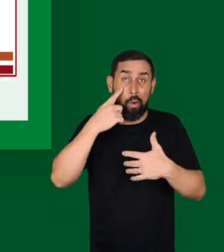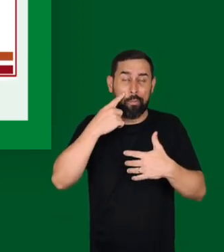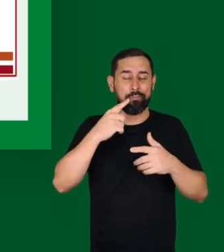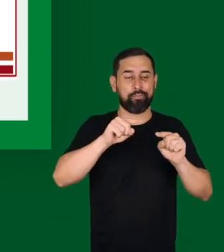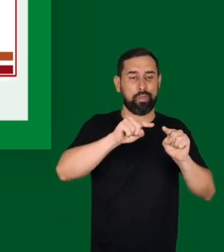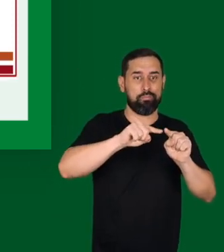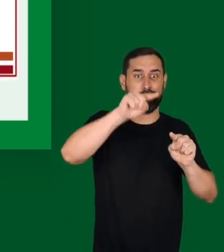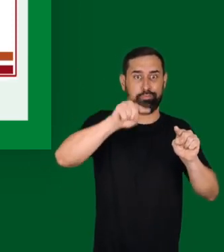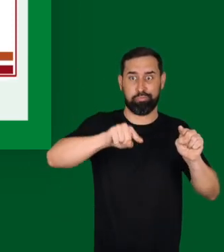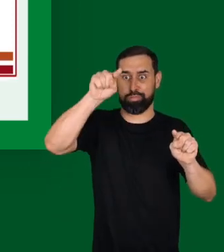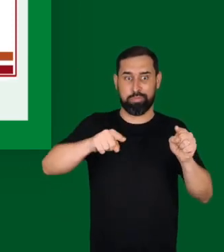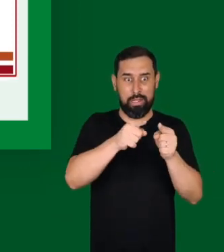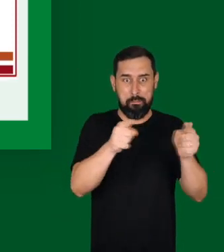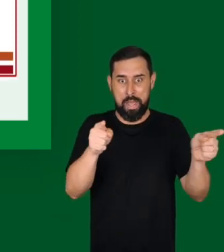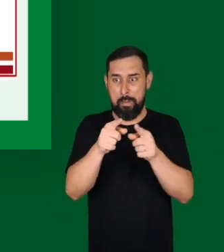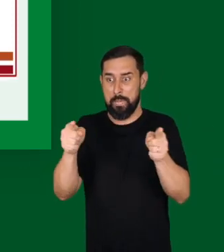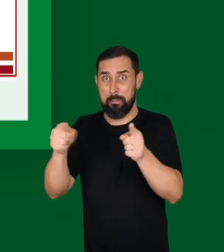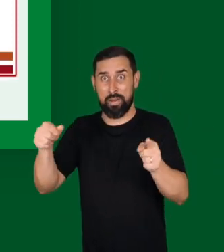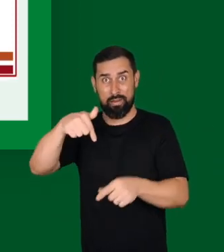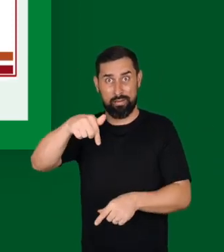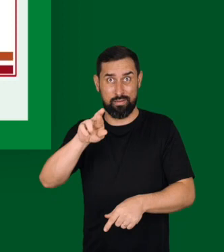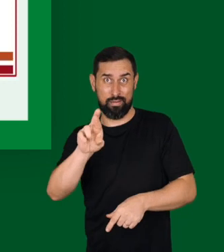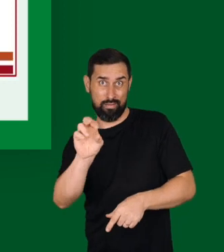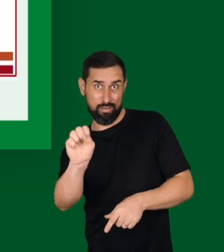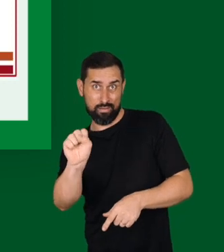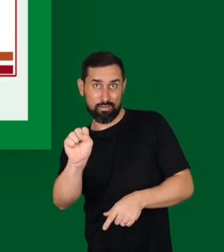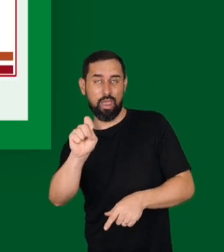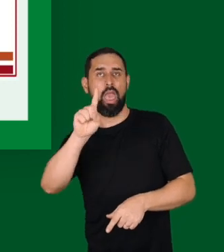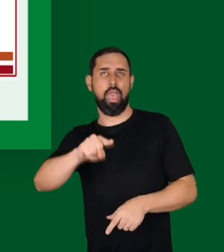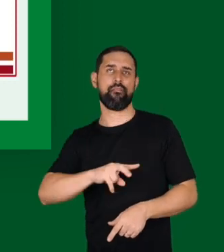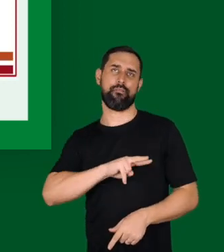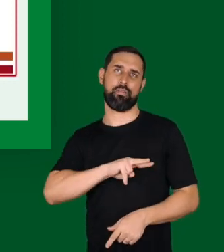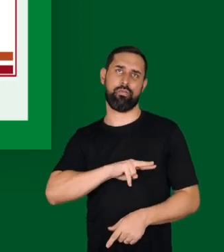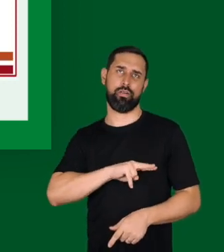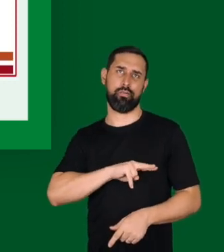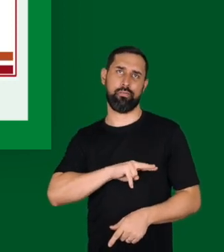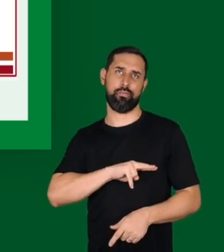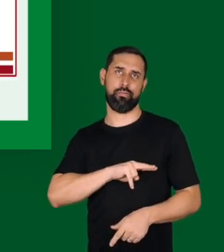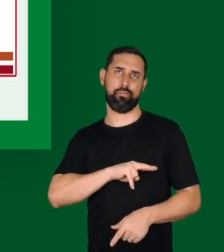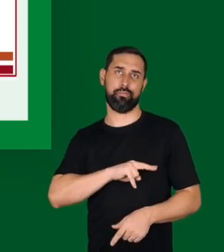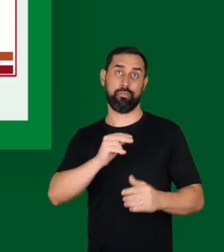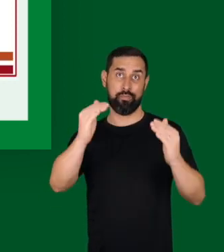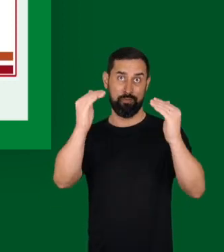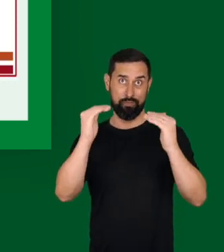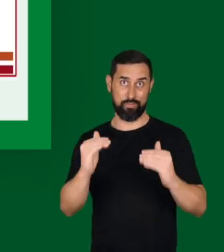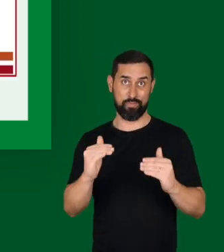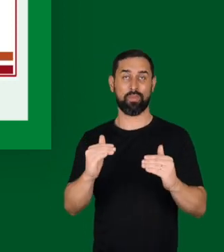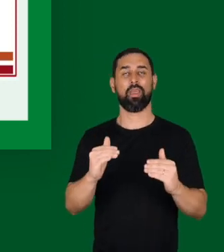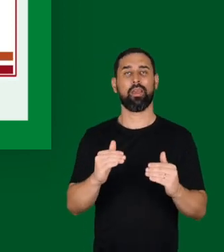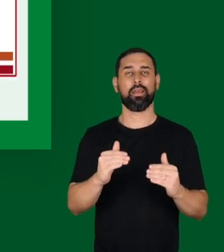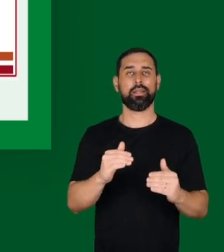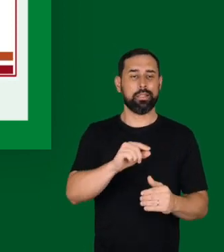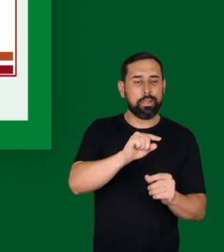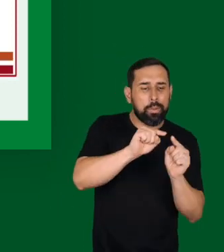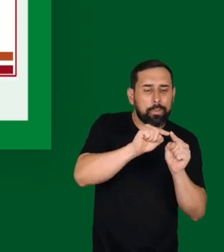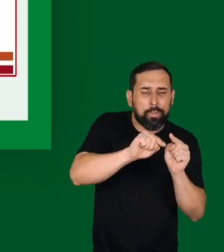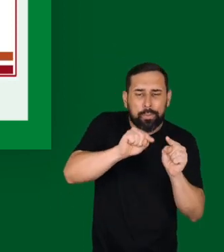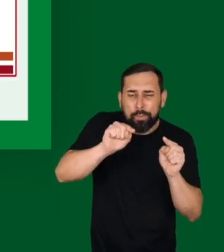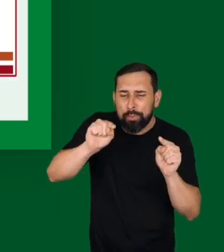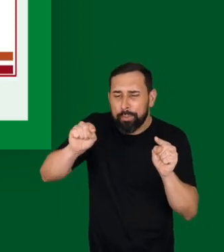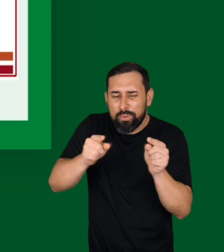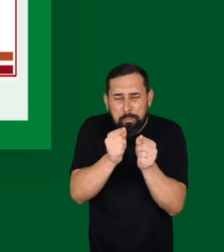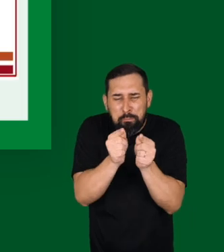para a nossa explanação aqui, a gente vai considerar QRS alargado vai ser ventricular.